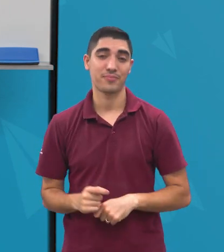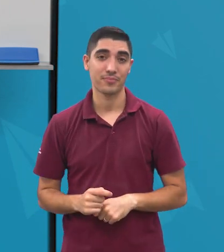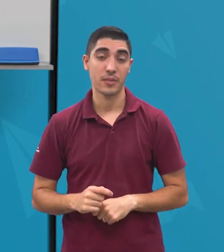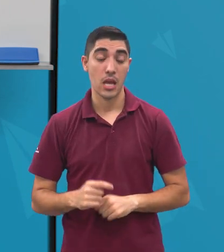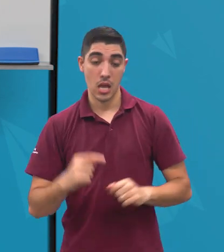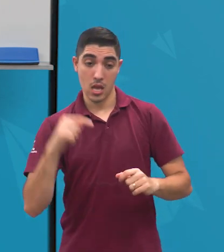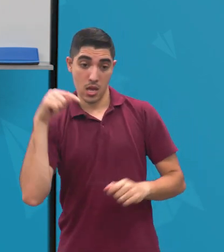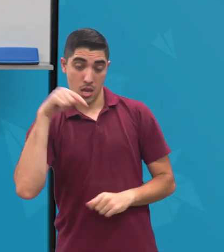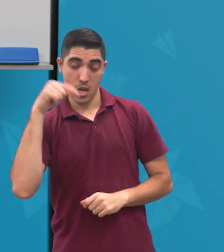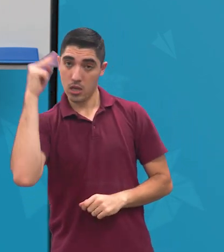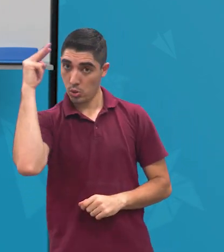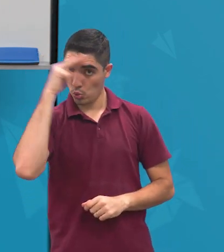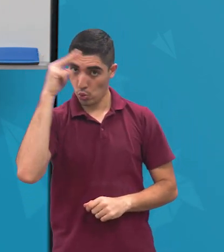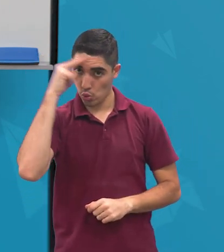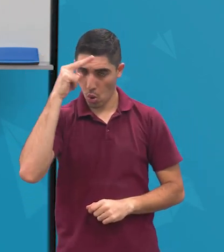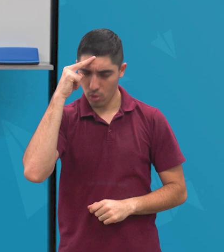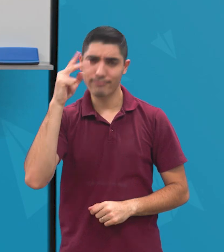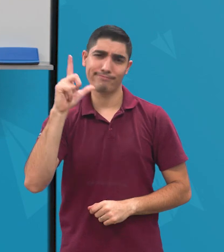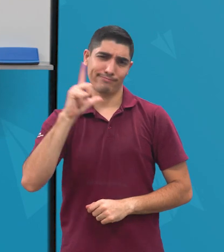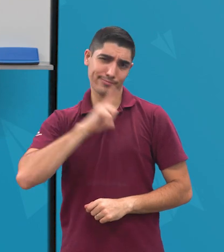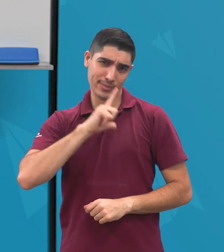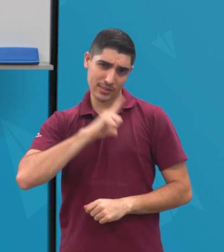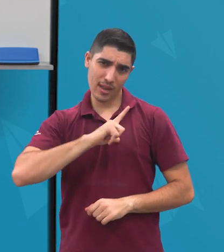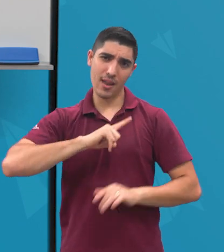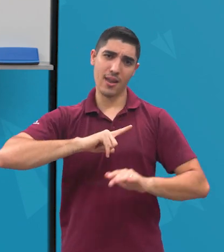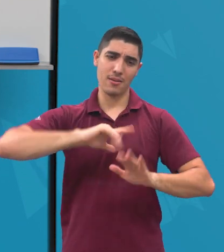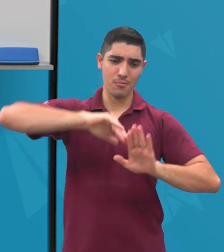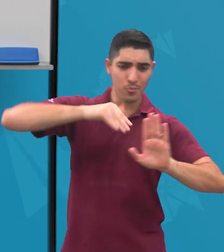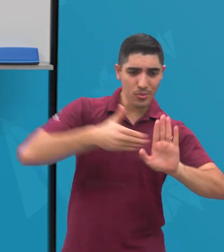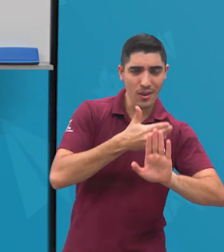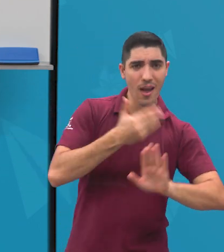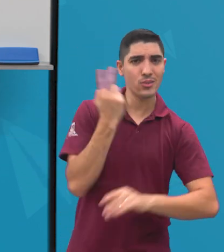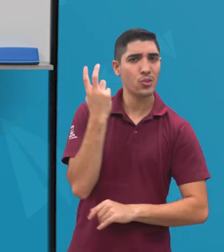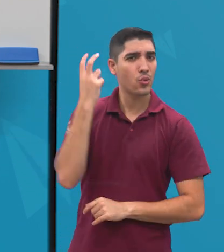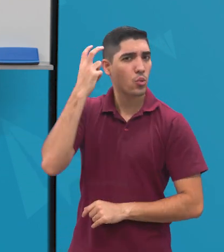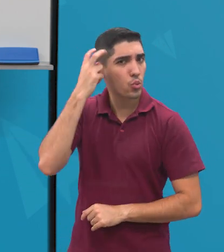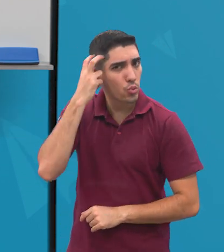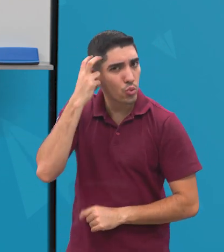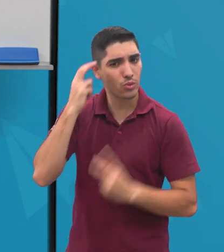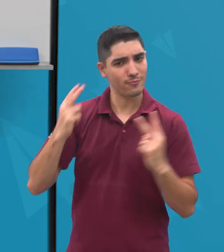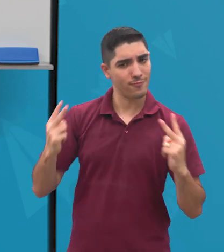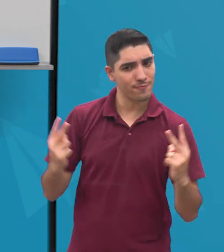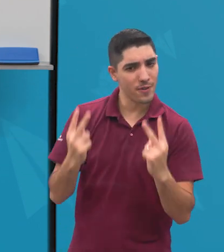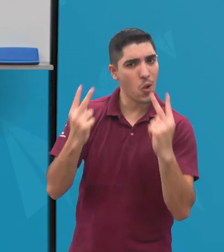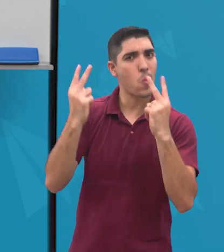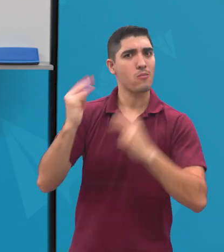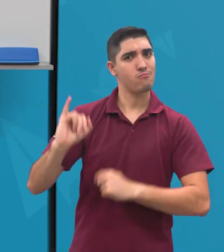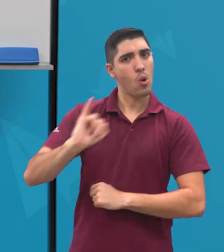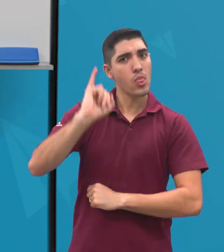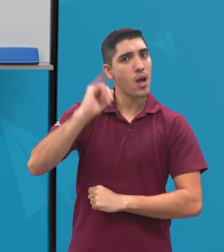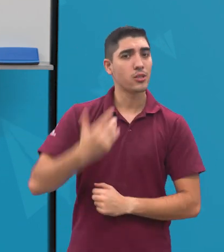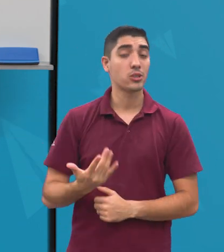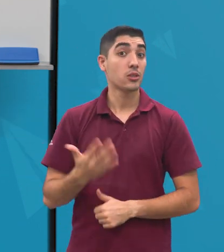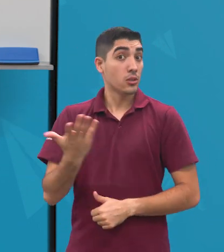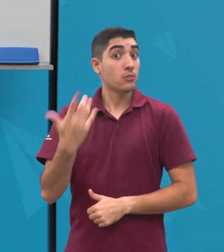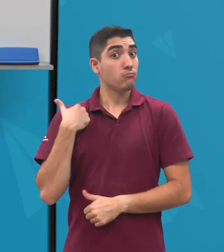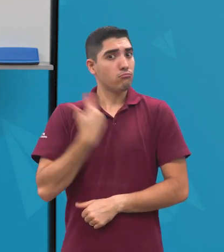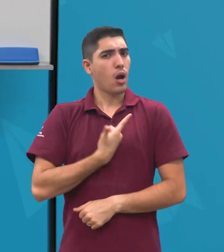ela tem um valor cultural por si mesma, mas ela também abre a possibilidade da